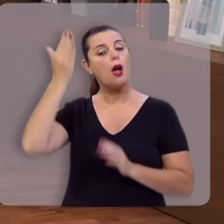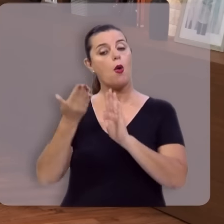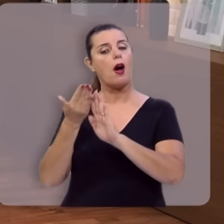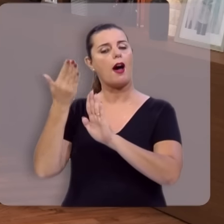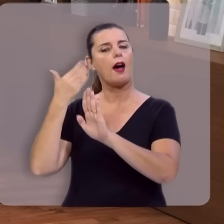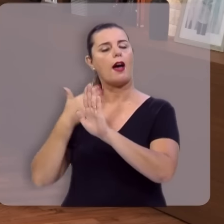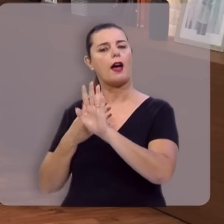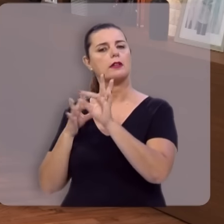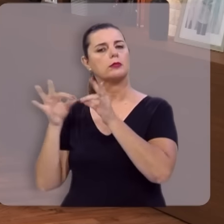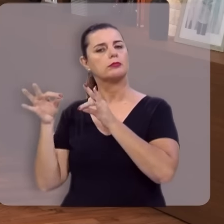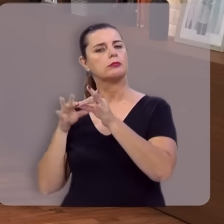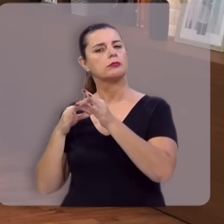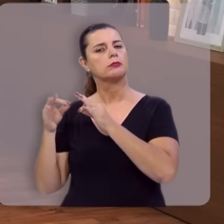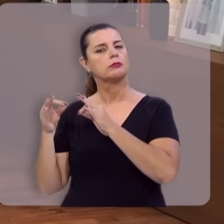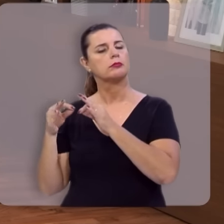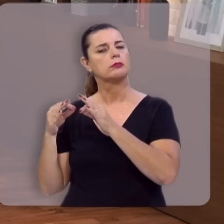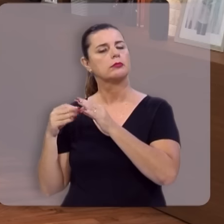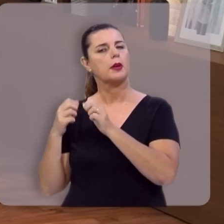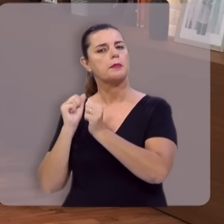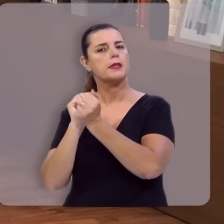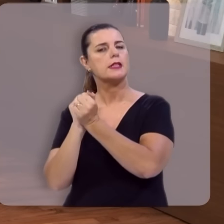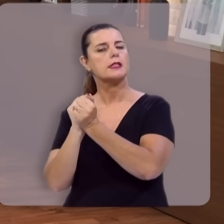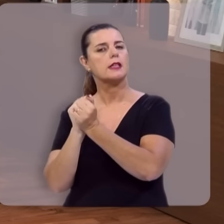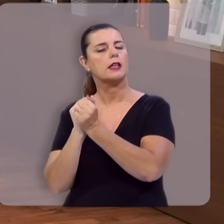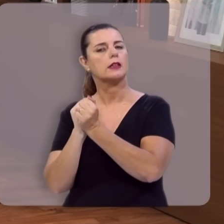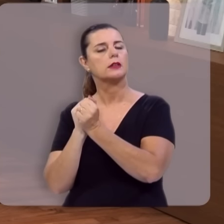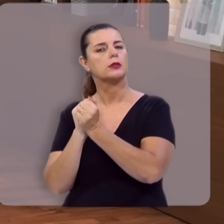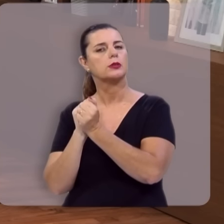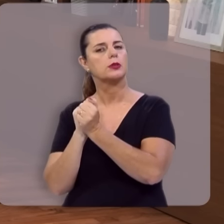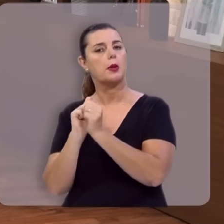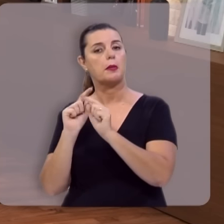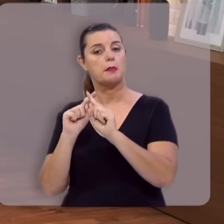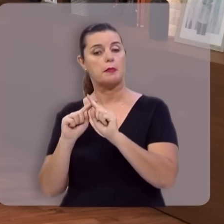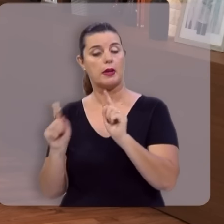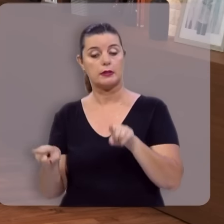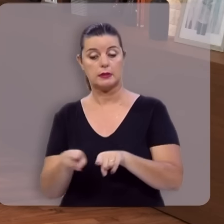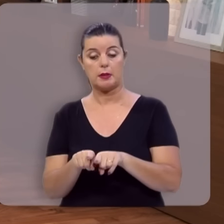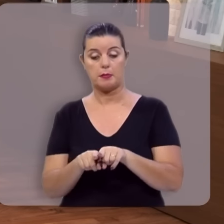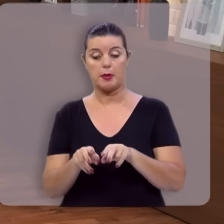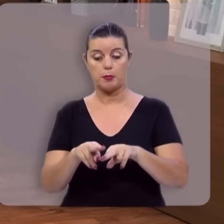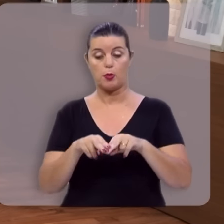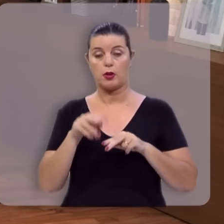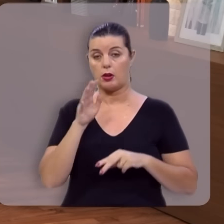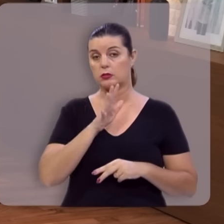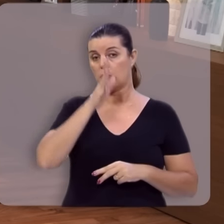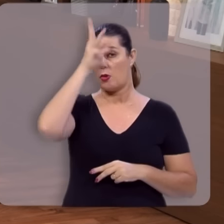trás, orquestrando a sua prisão, mas a pesada máquina do Império Romano.